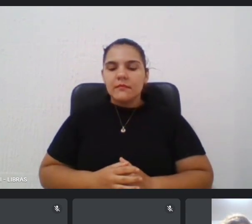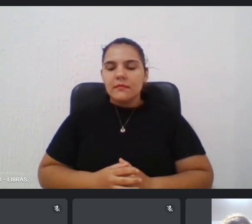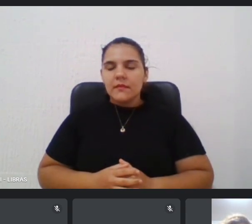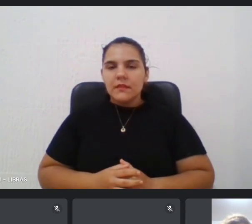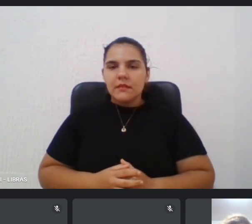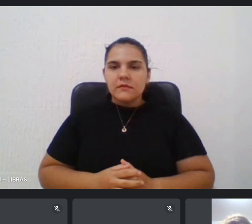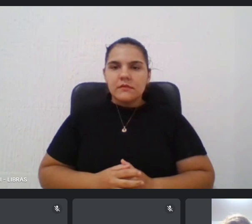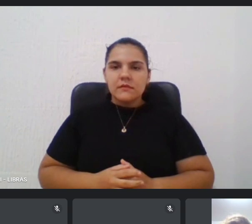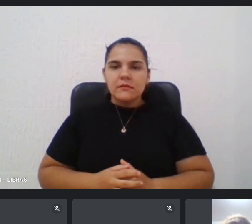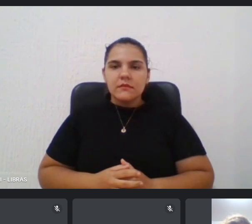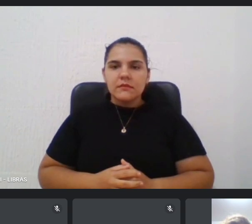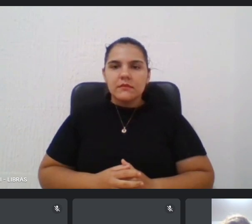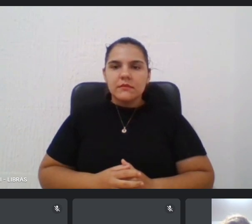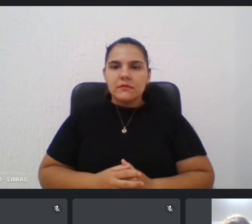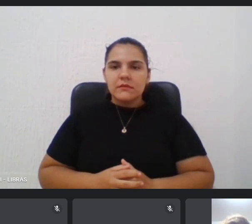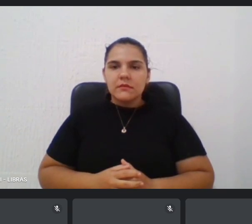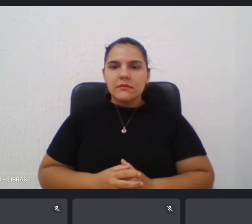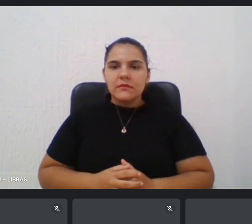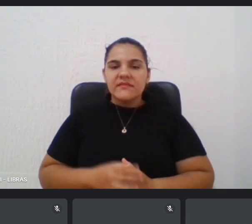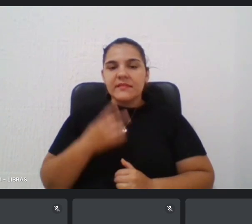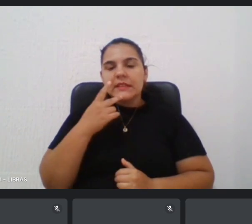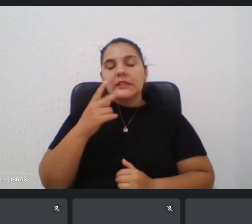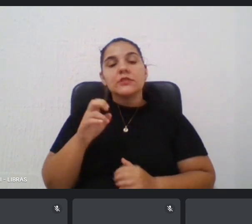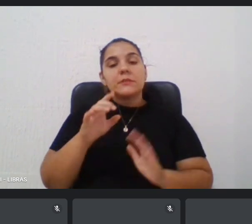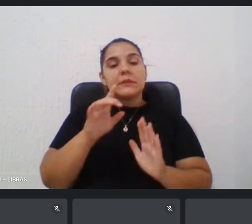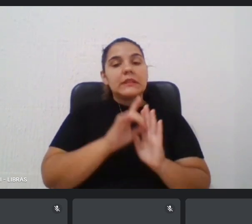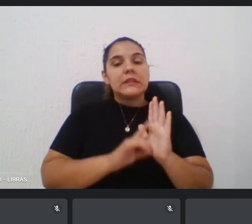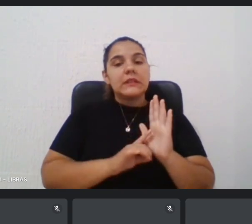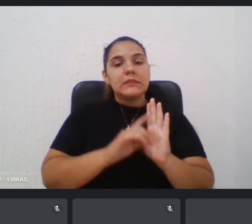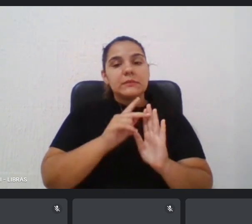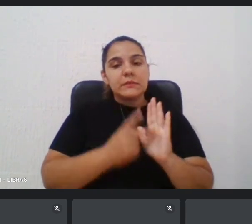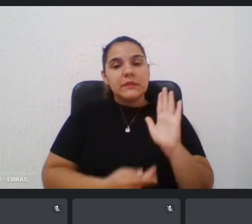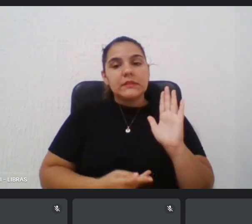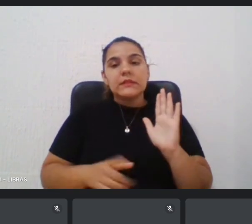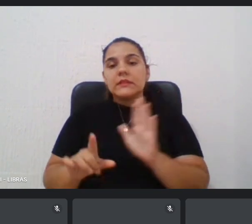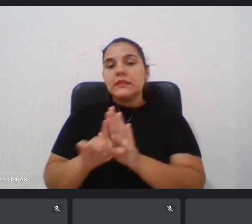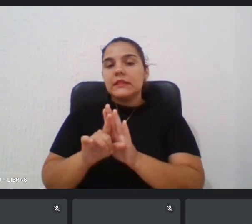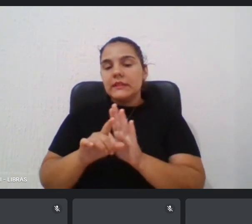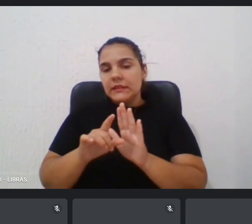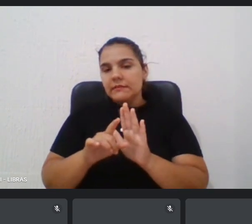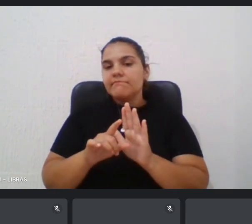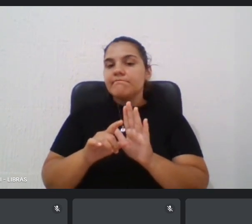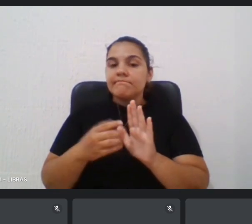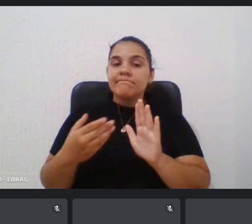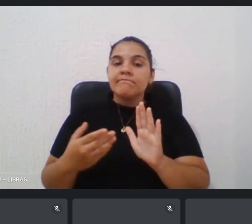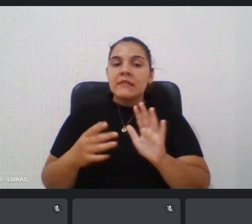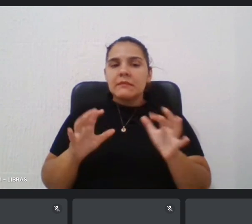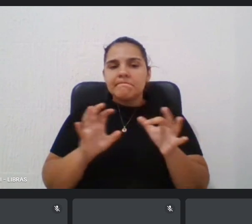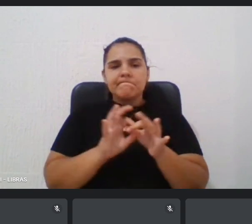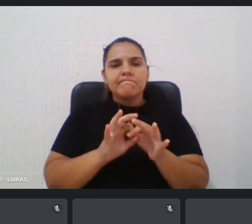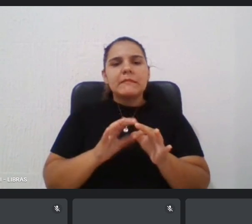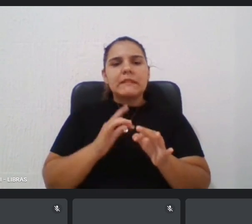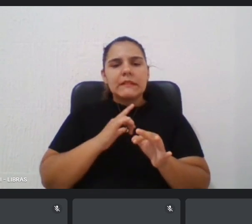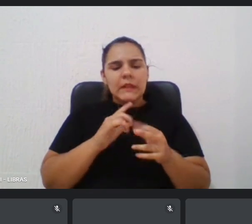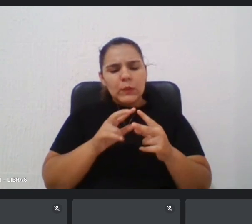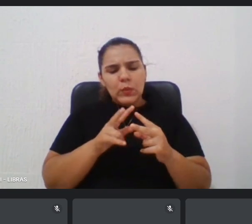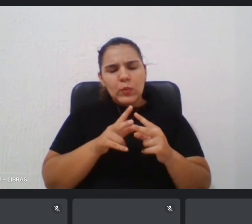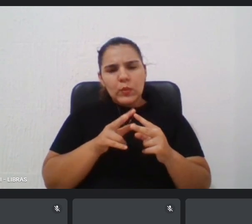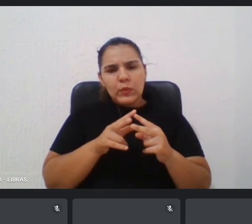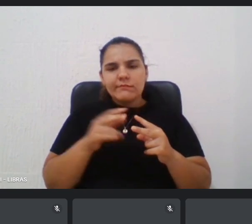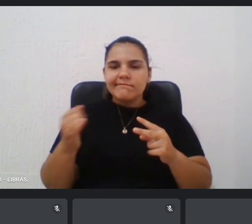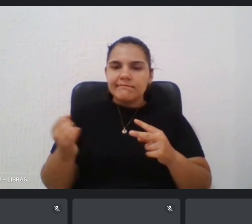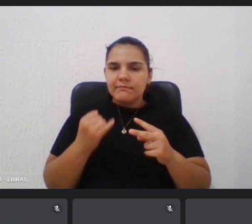Falar sobre direitos humanos e a lei, Paulo Gustavo, em si, eu acho que, na verdade, a gente tem aí duas coisas que eu queria falar. A primeira,